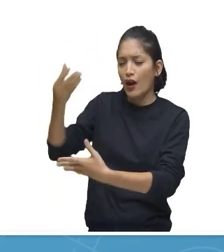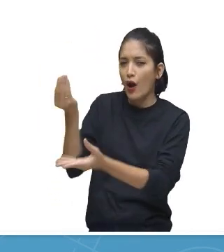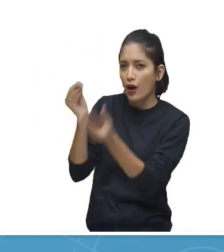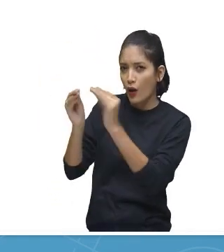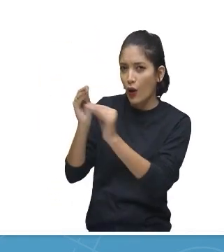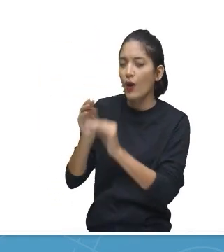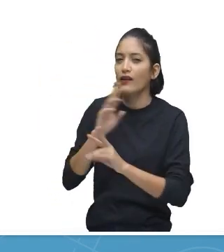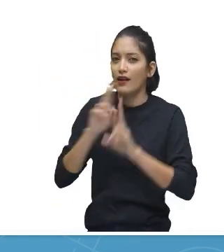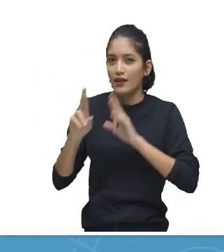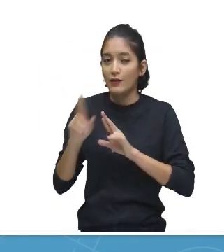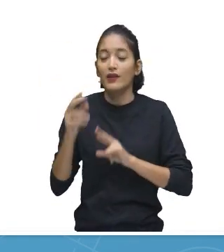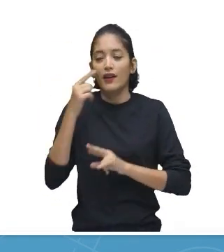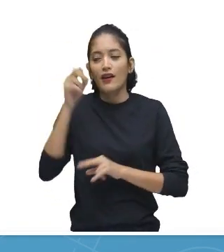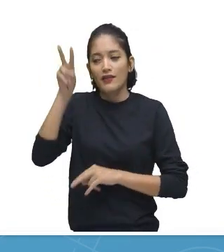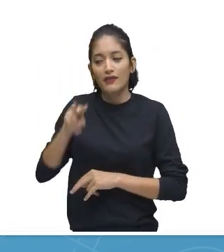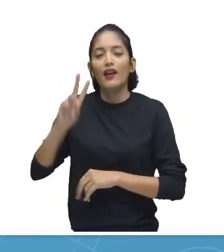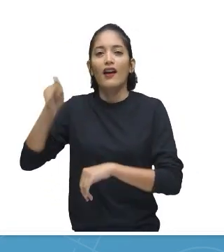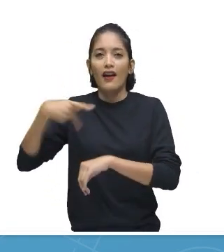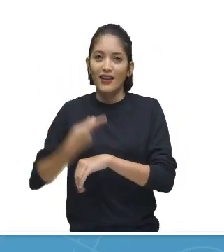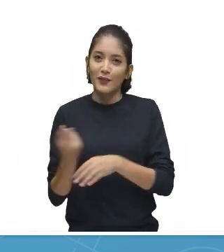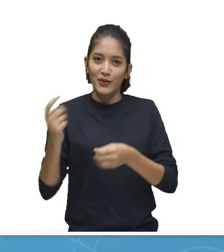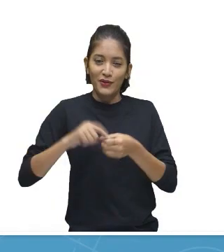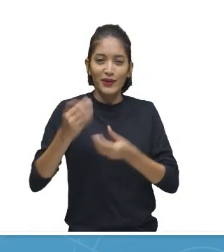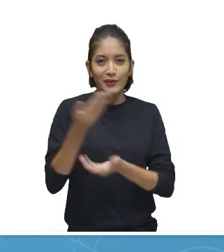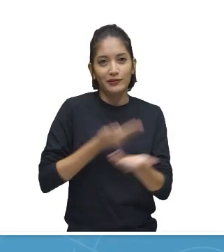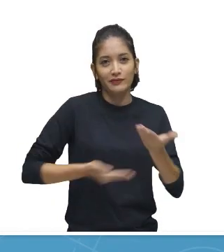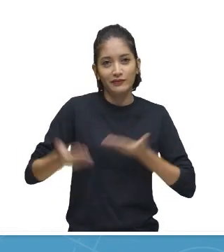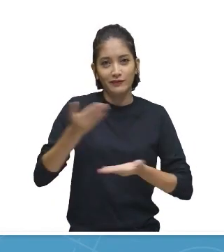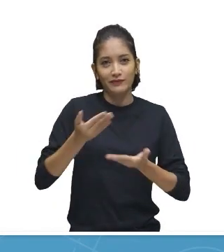a gente está acompanhando e daqui a pouco a gente volta para interagir.